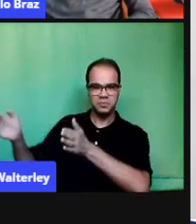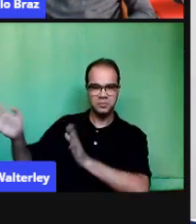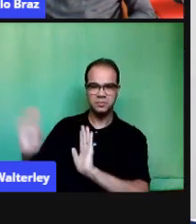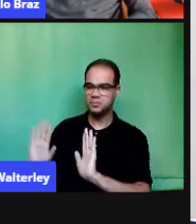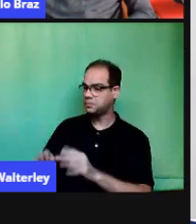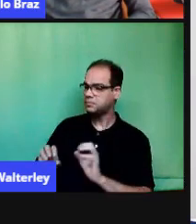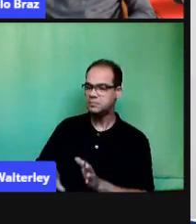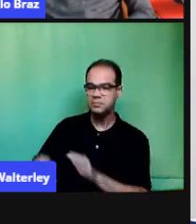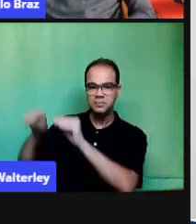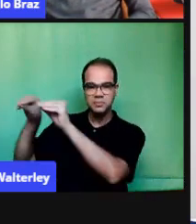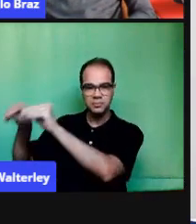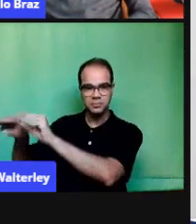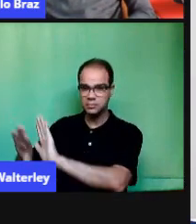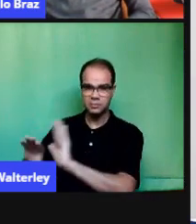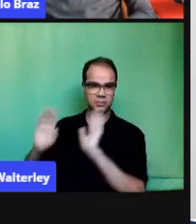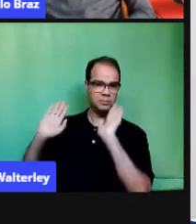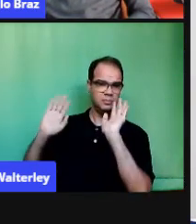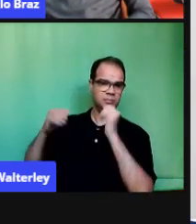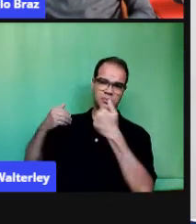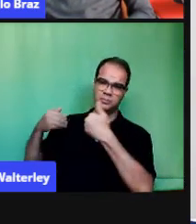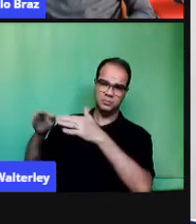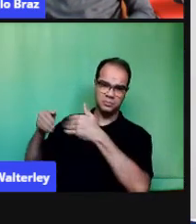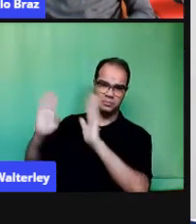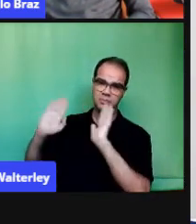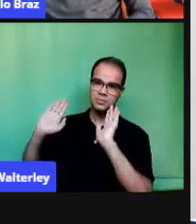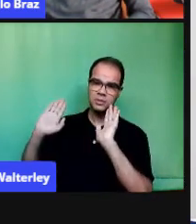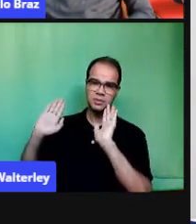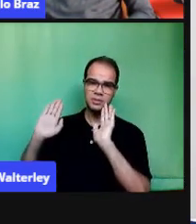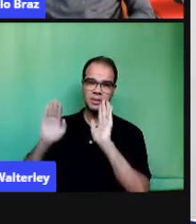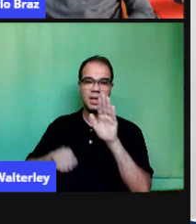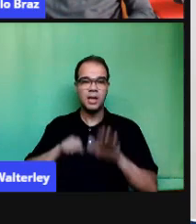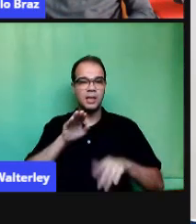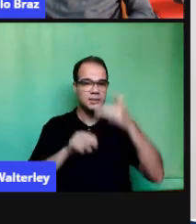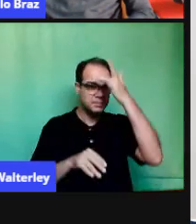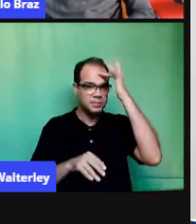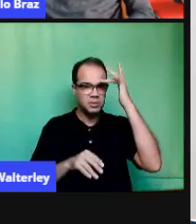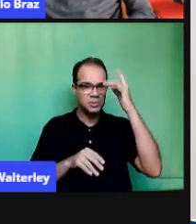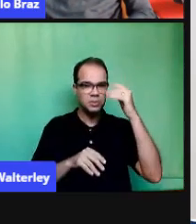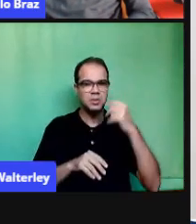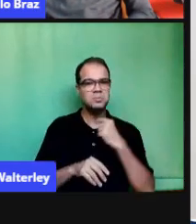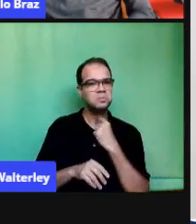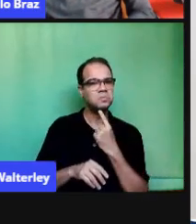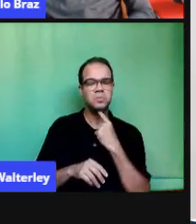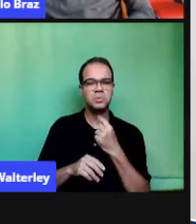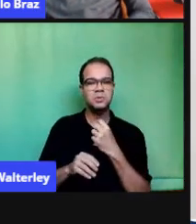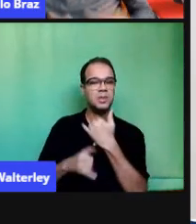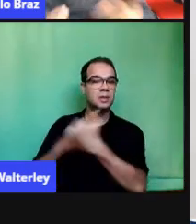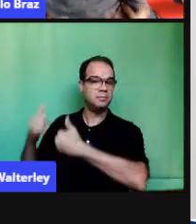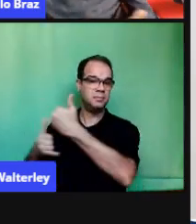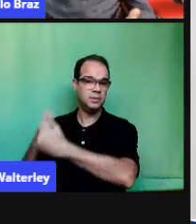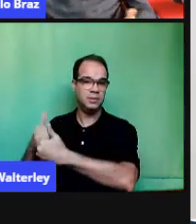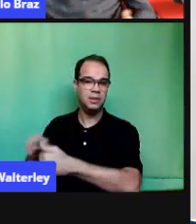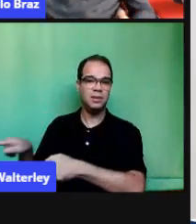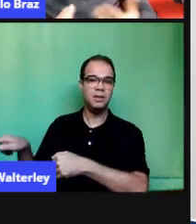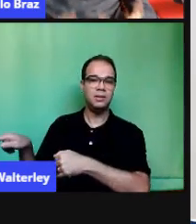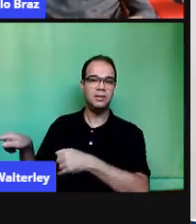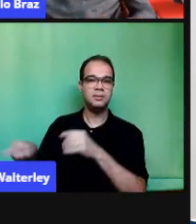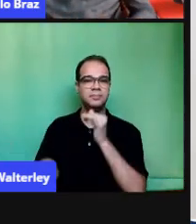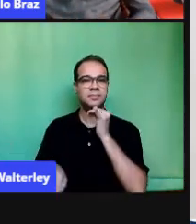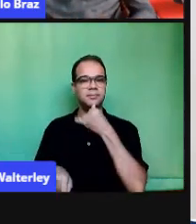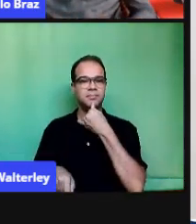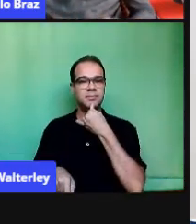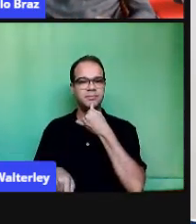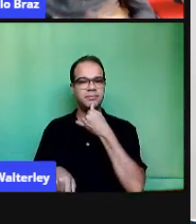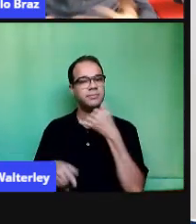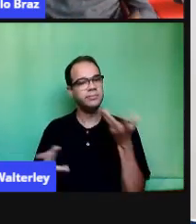consegue brincar com ele. Então, se nós formos comparar com a nossa vida atualmente, né, em época pandêmica, em que vários de nós temos que ficar dentro